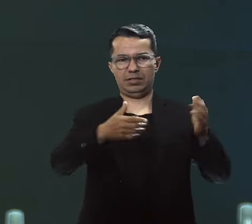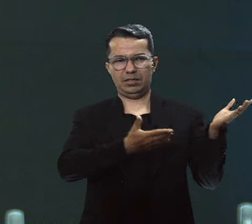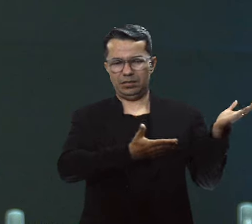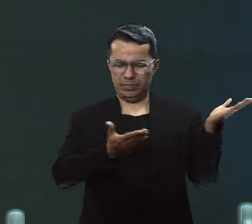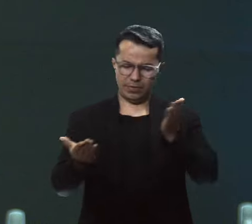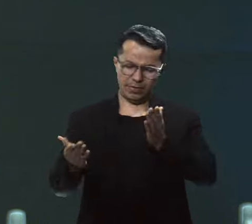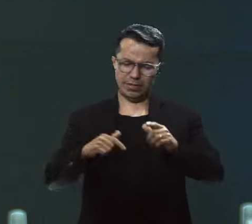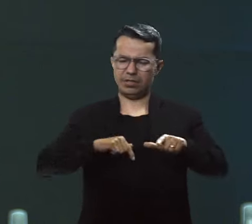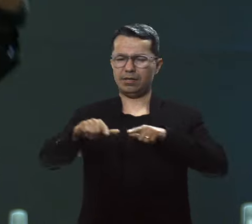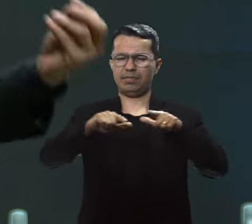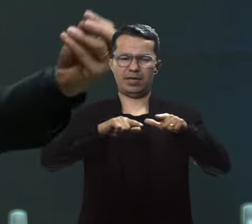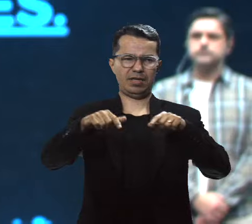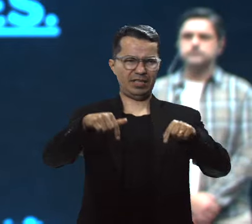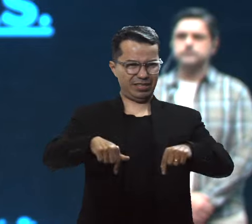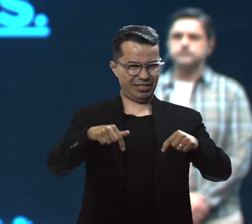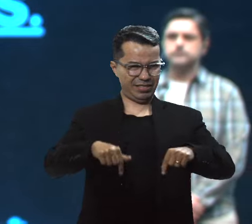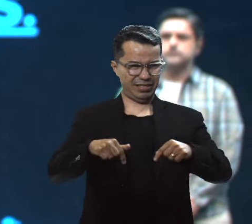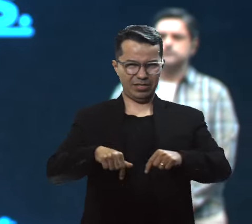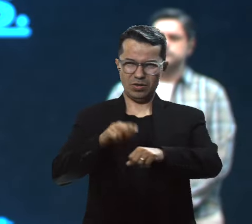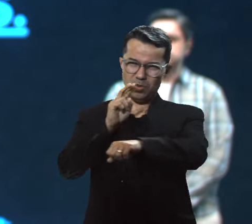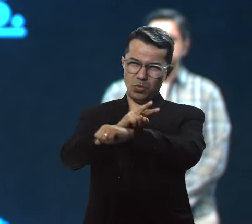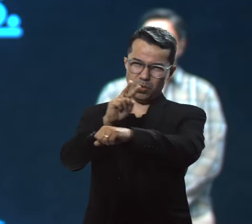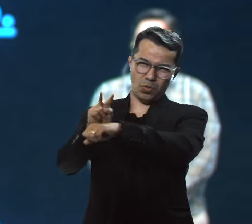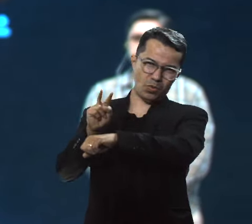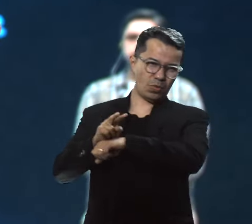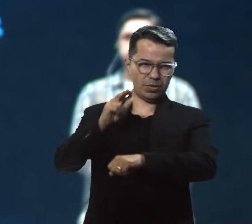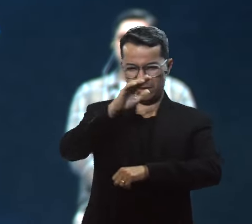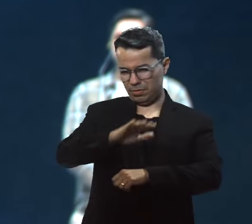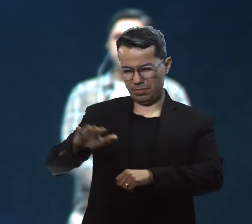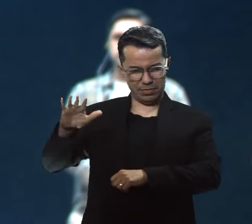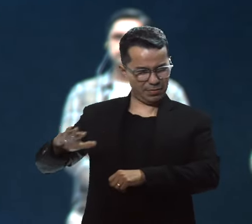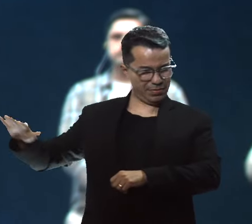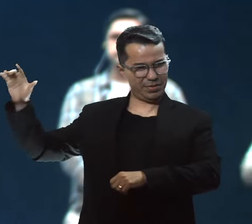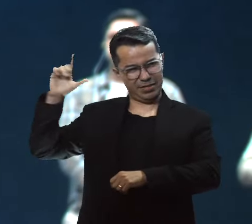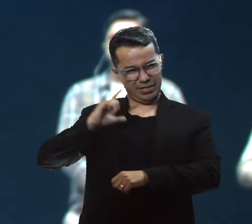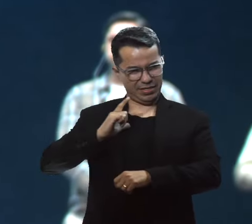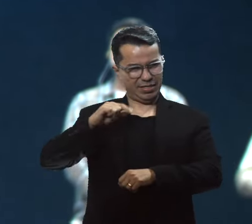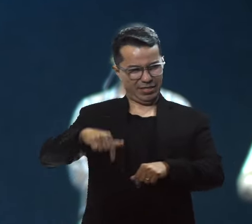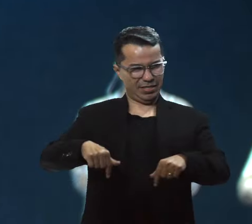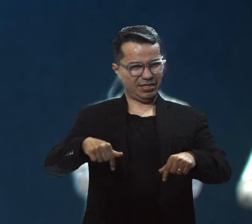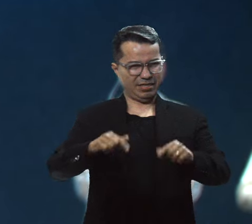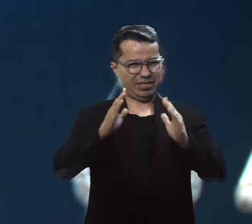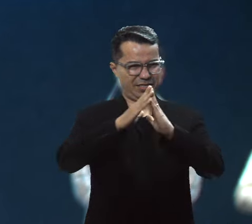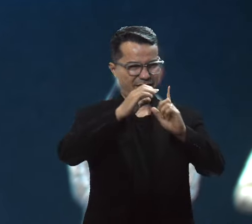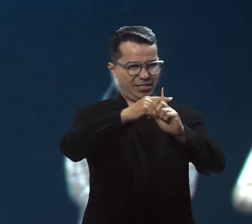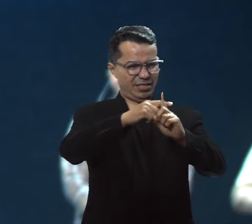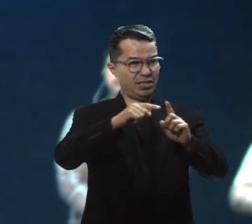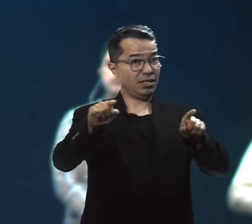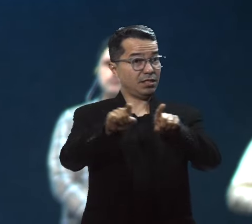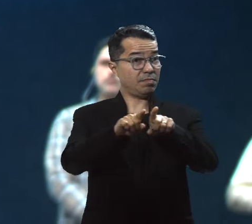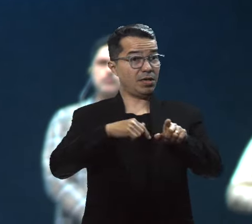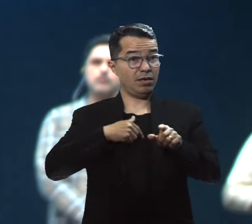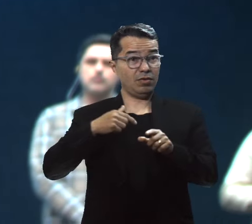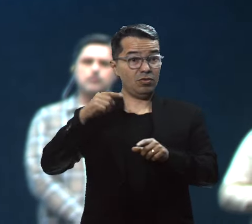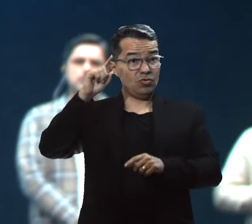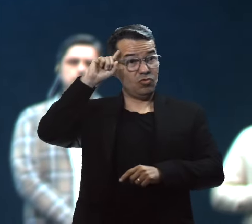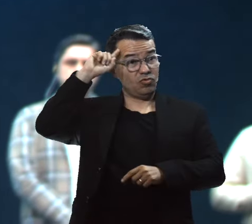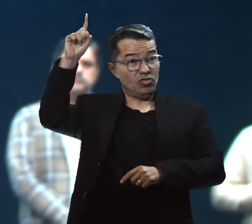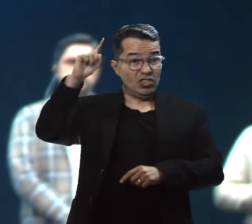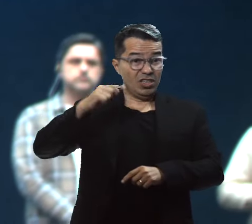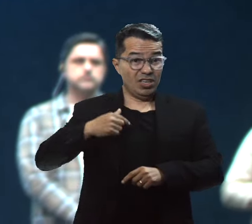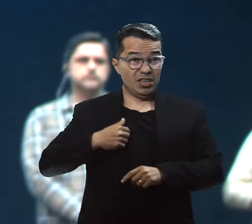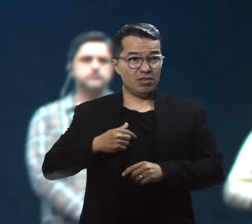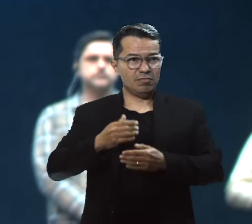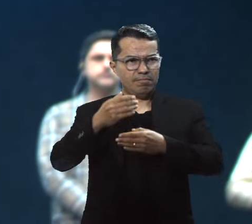trabalhar aqui, porque Deus é fiel. O dia que eu desci com